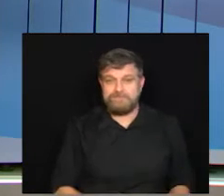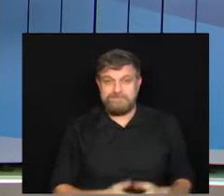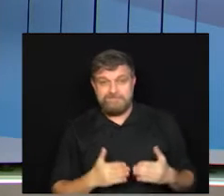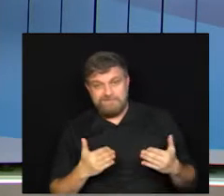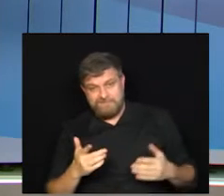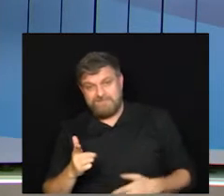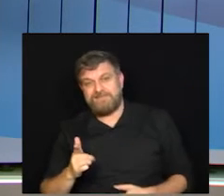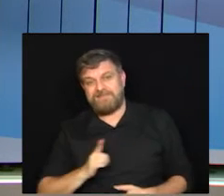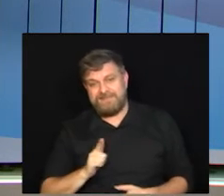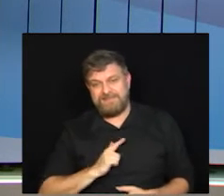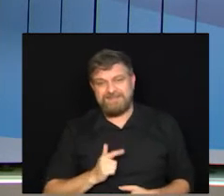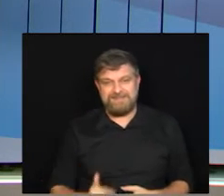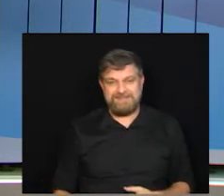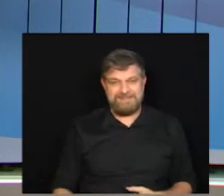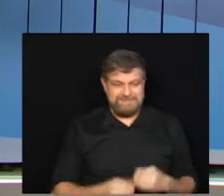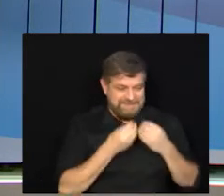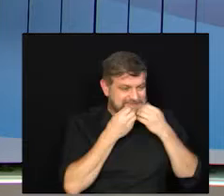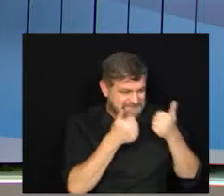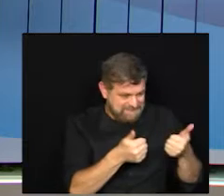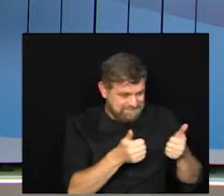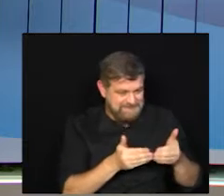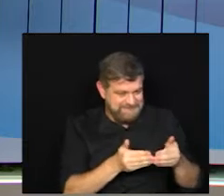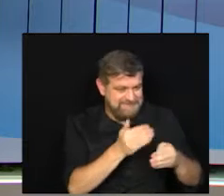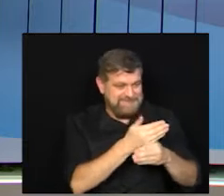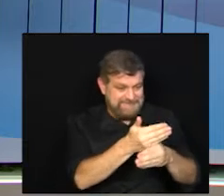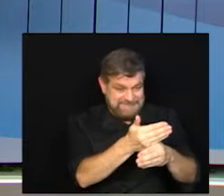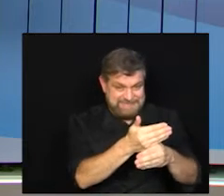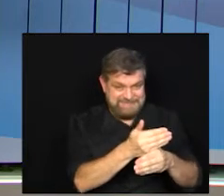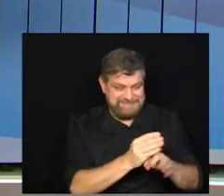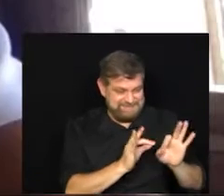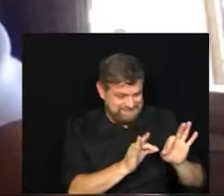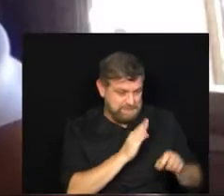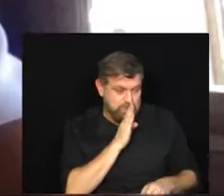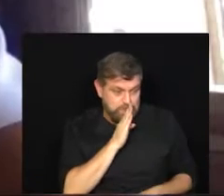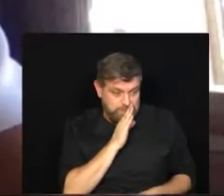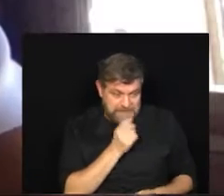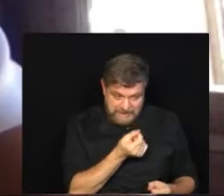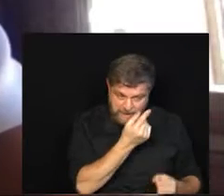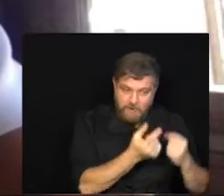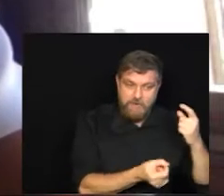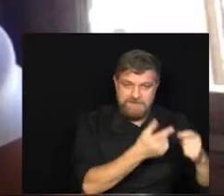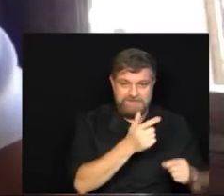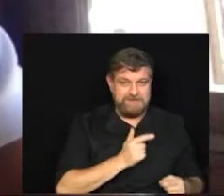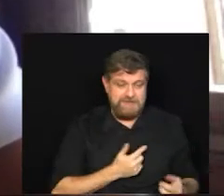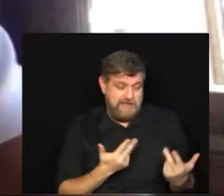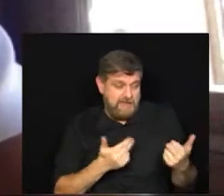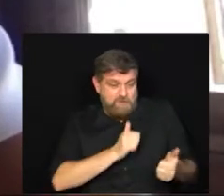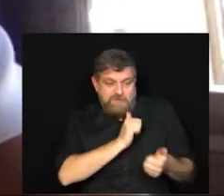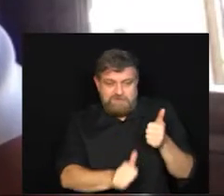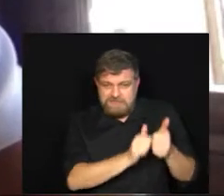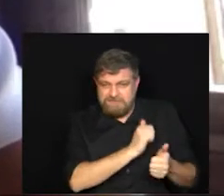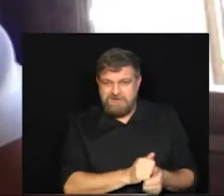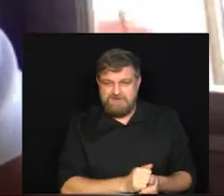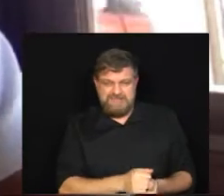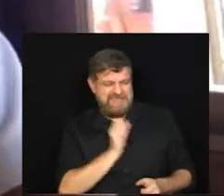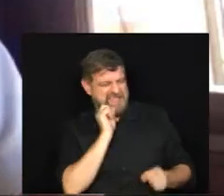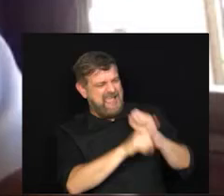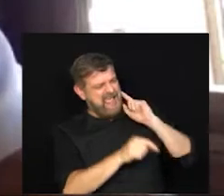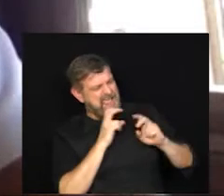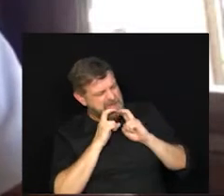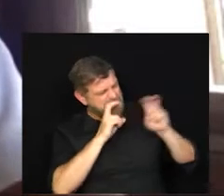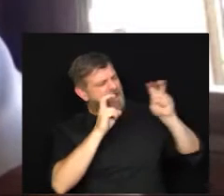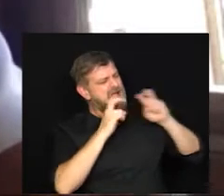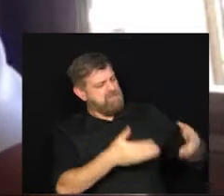É aquela coisa, quando tá tudo bem, tá em silêncio. Tá. Mas às vezes é igual um jogo de futebol, às vezes tá tudo